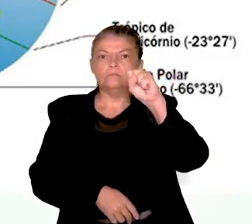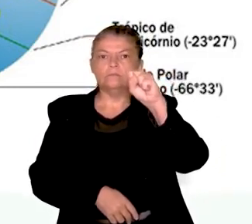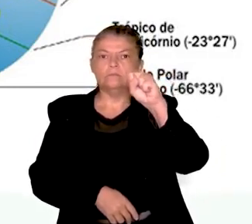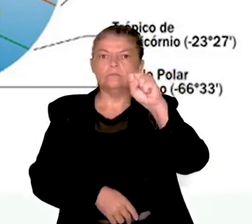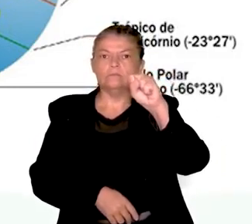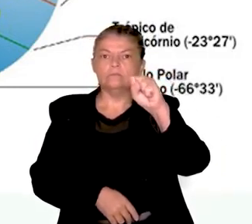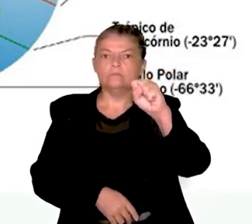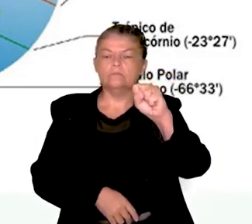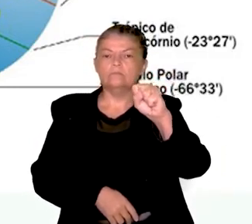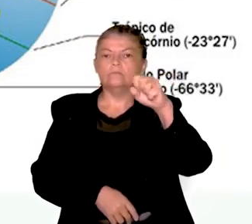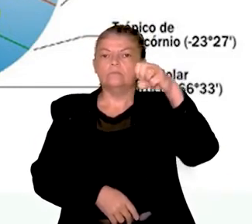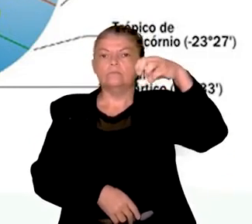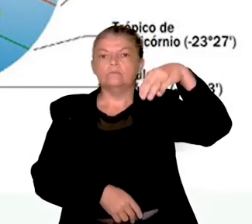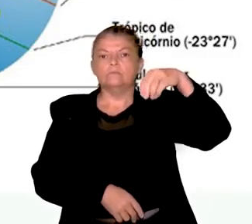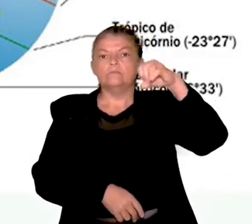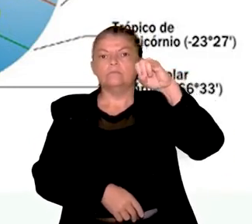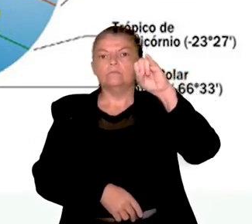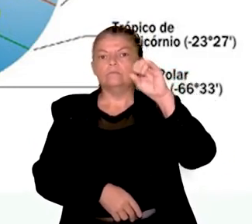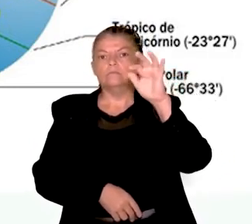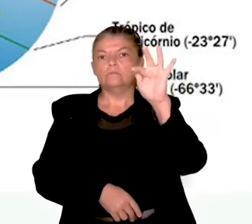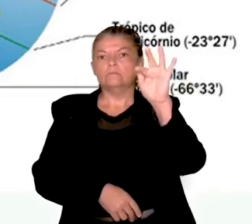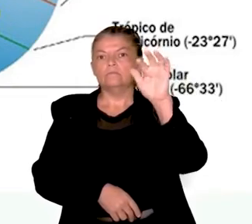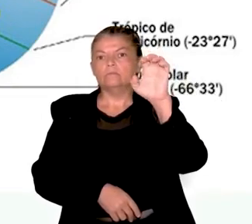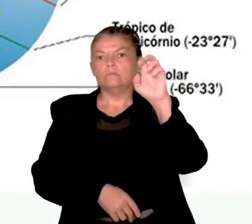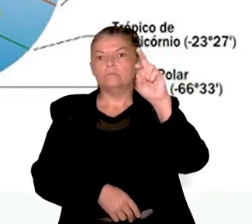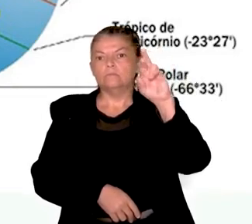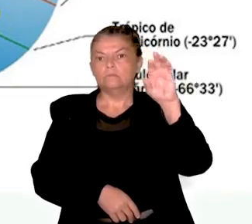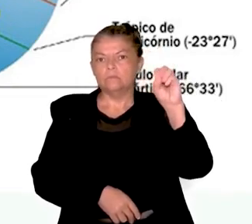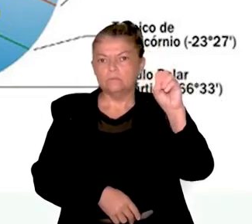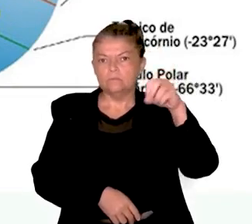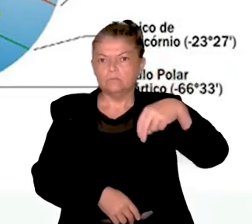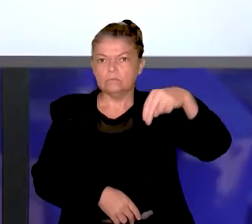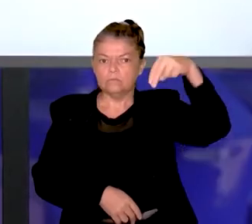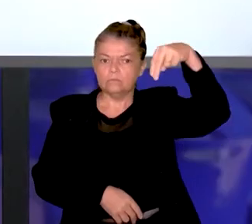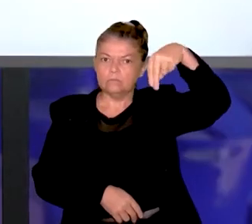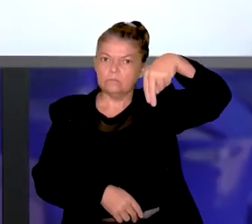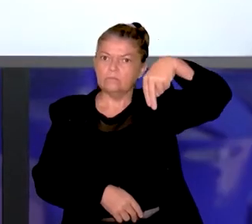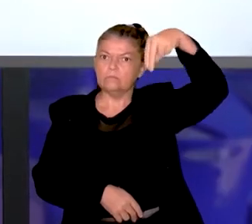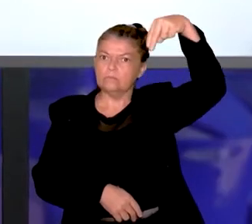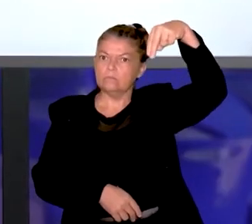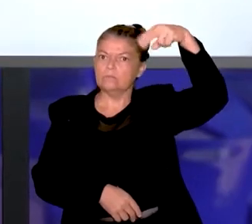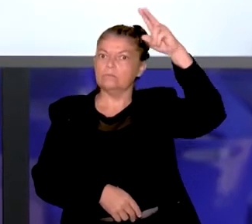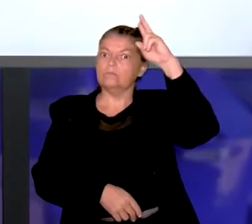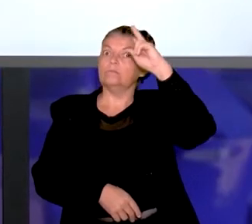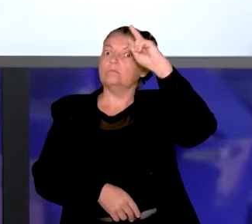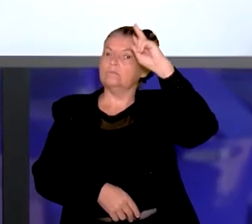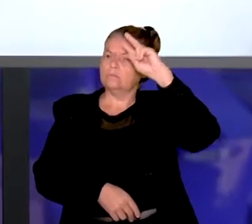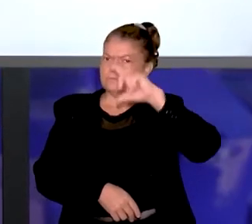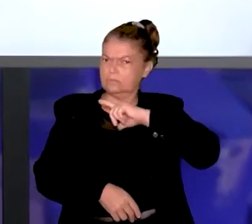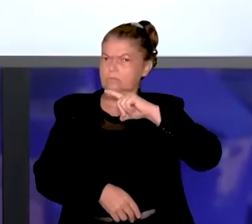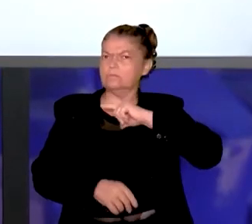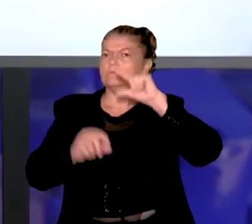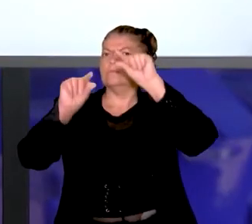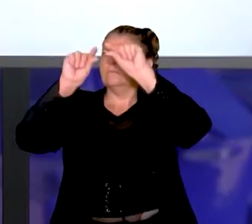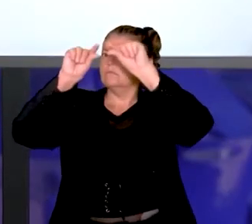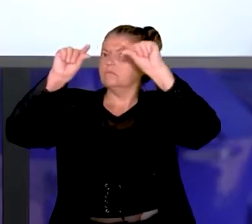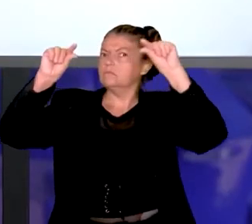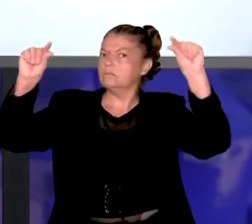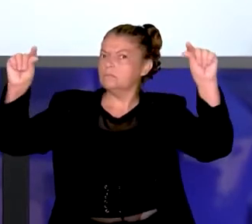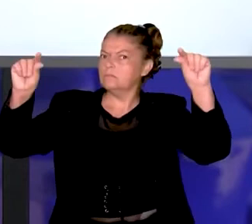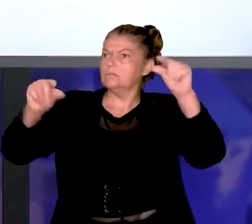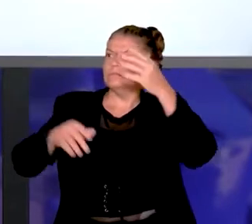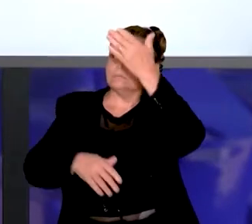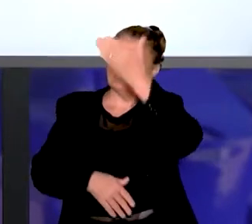de 90 graus de latitude norte. Lembrando que no hemisfério norte tem uma linha imaginária, destacada aqui a cor